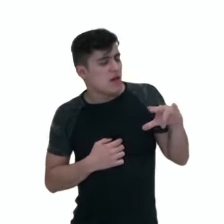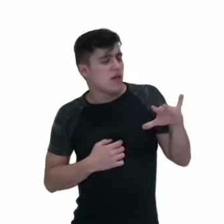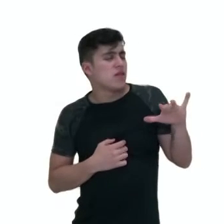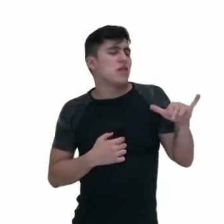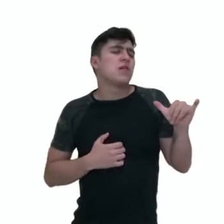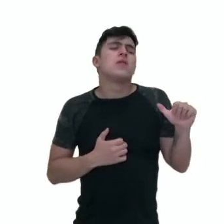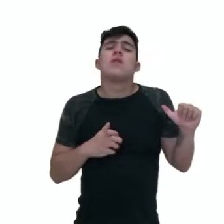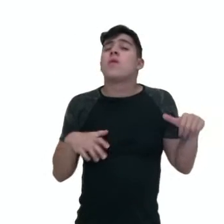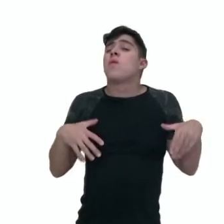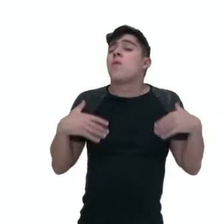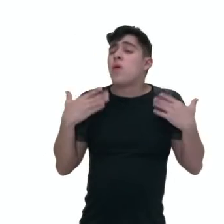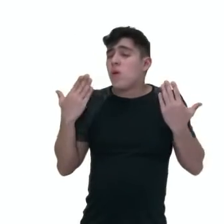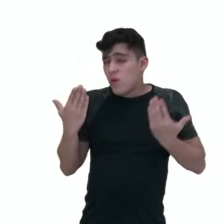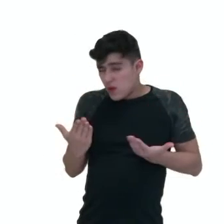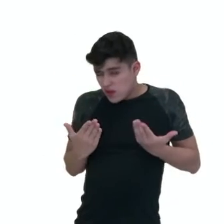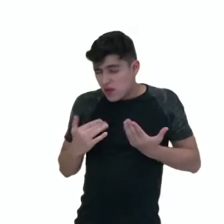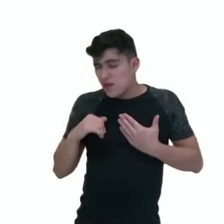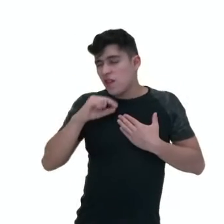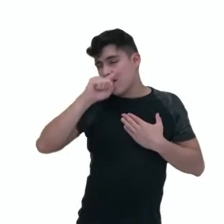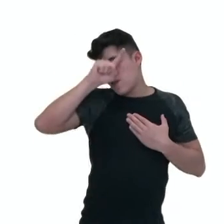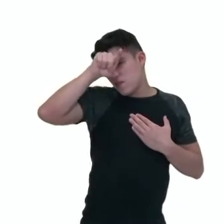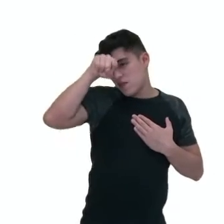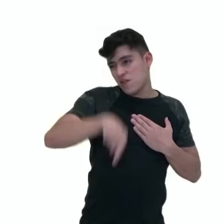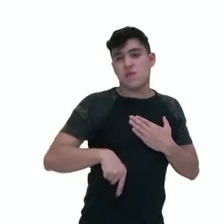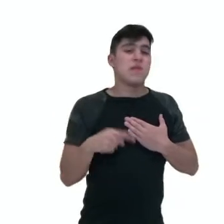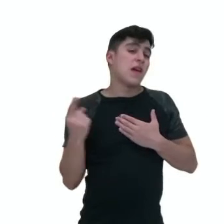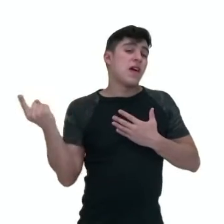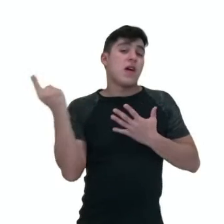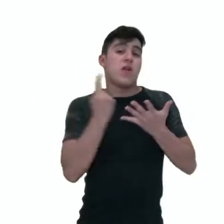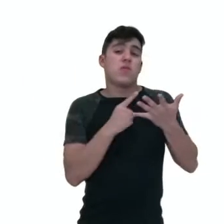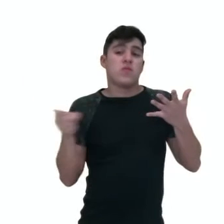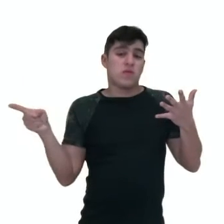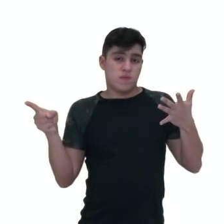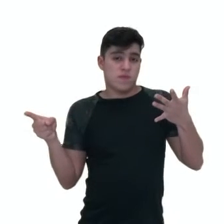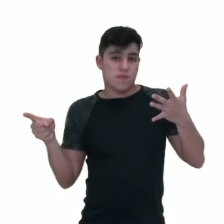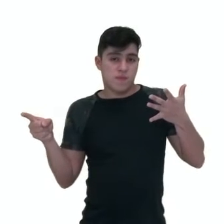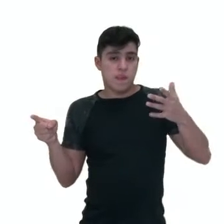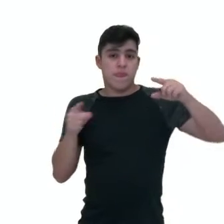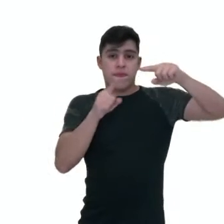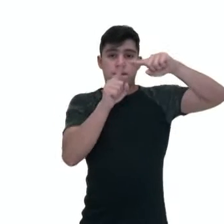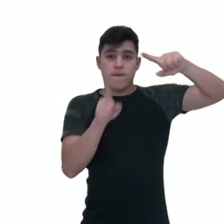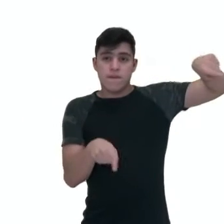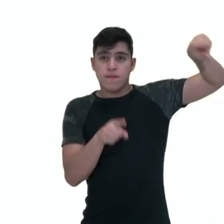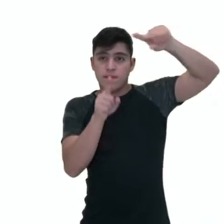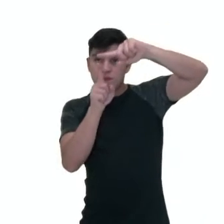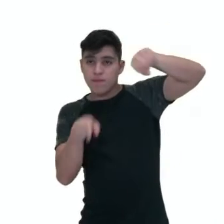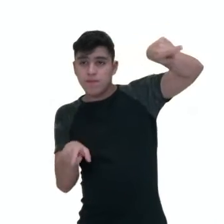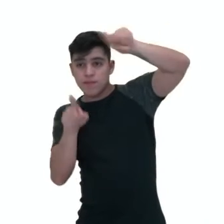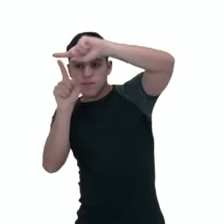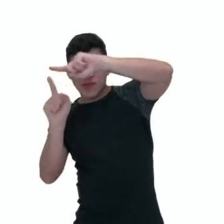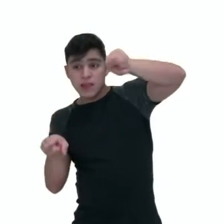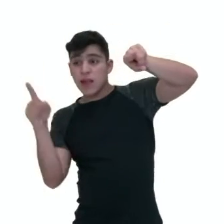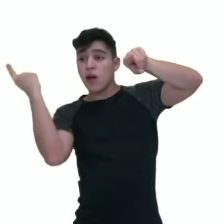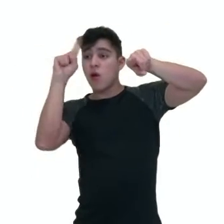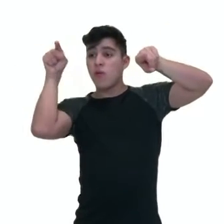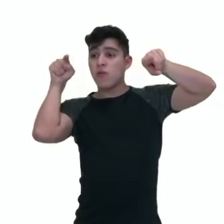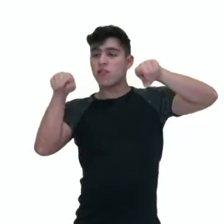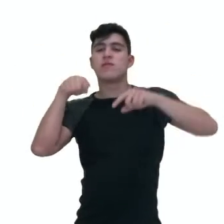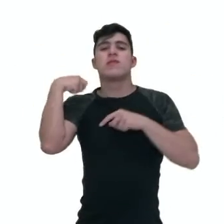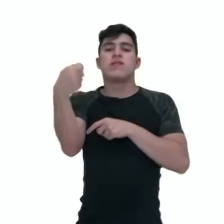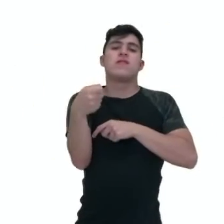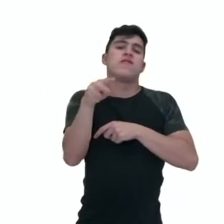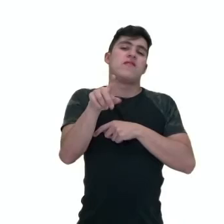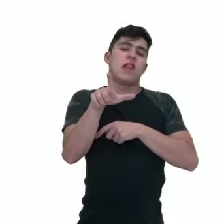de valência? É a última camada. A última camada que é a camada de valência.